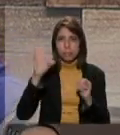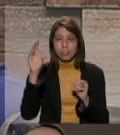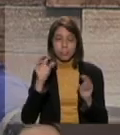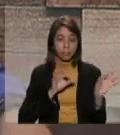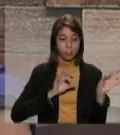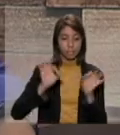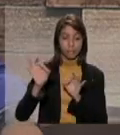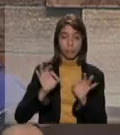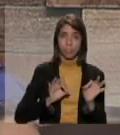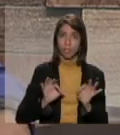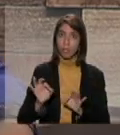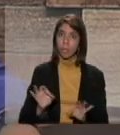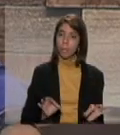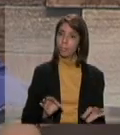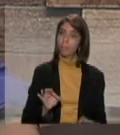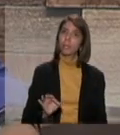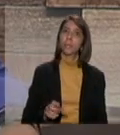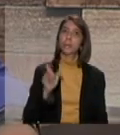vou chegando...